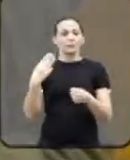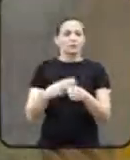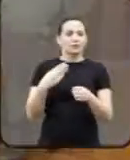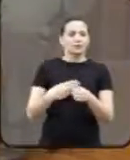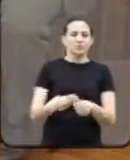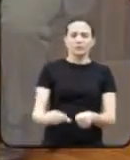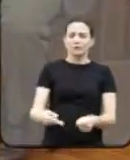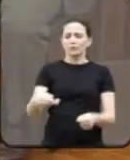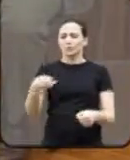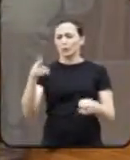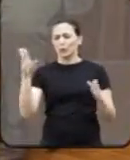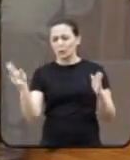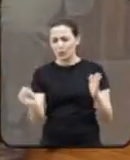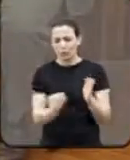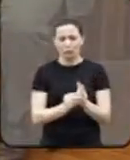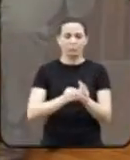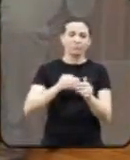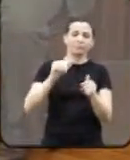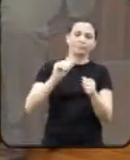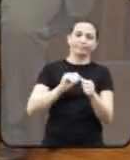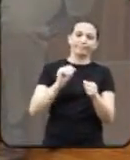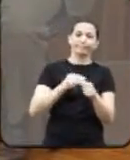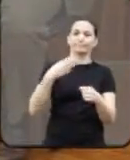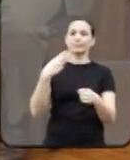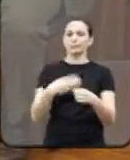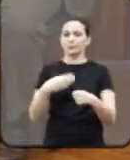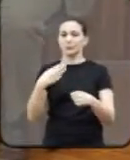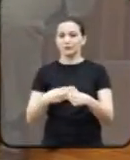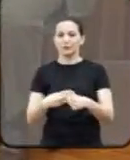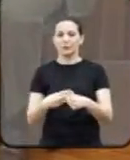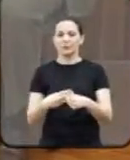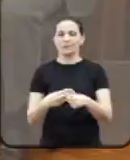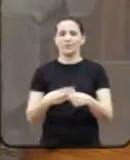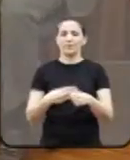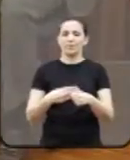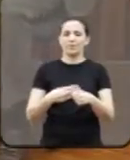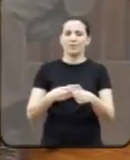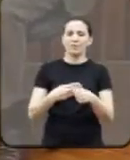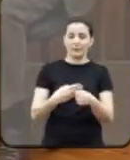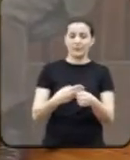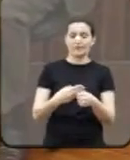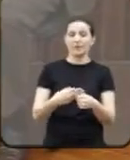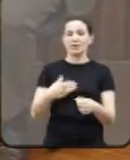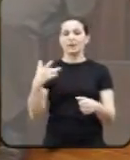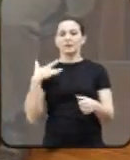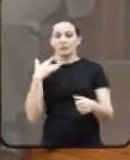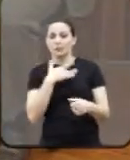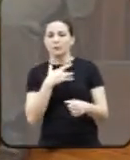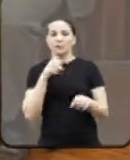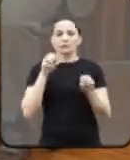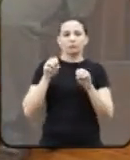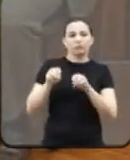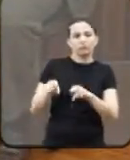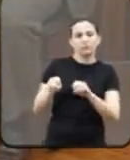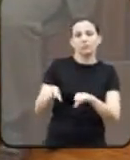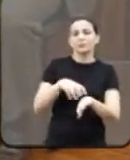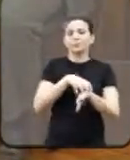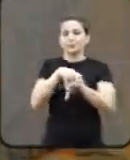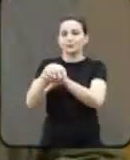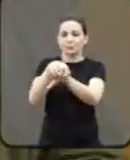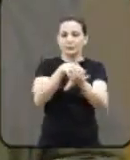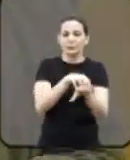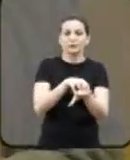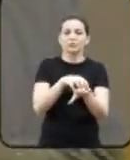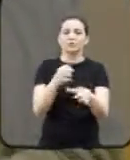governo municipal, que infelizmente está sobrando tudo para o município. Hoje sobra tudo, né? Cada vez mais.